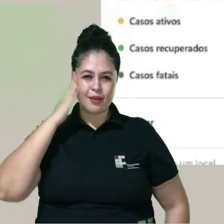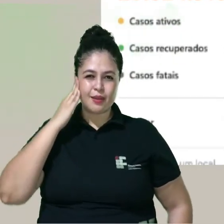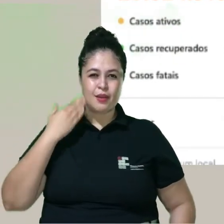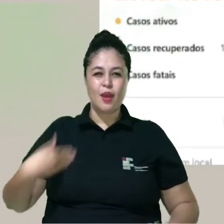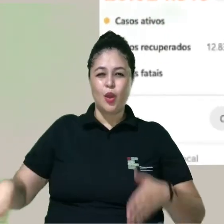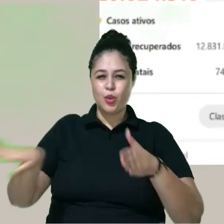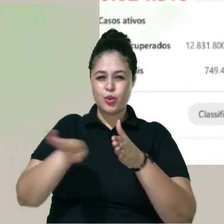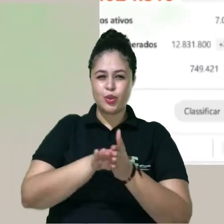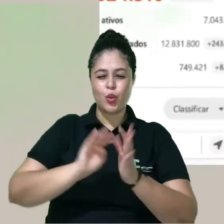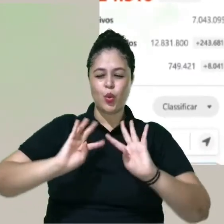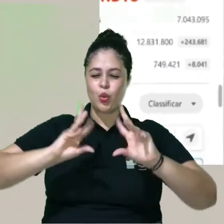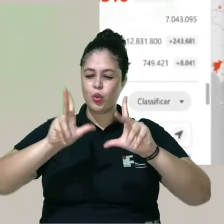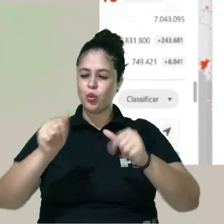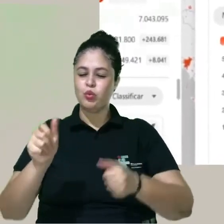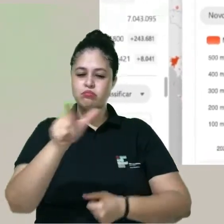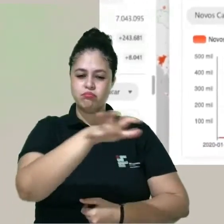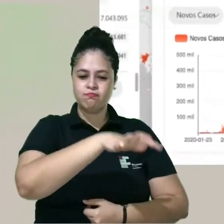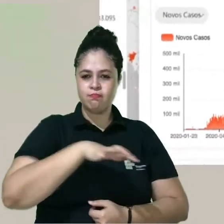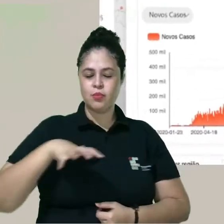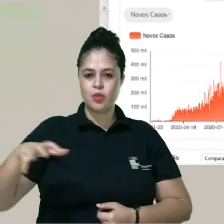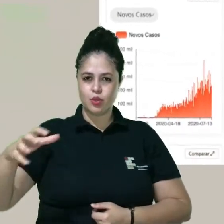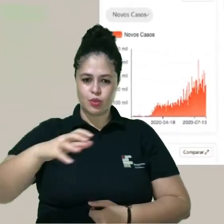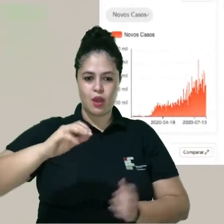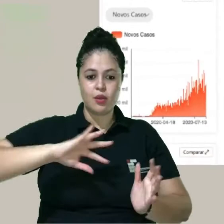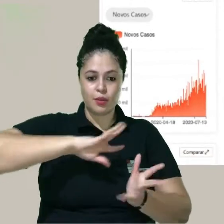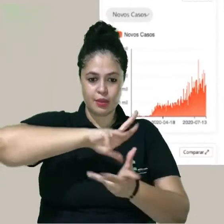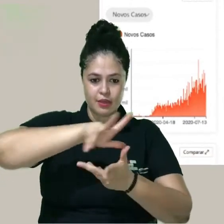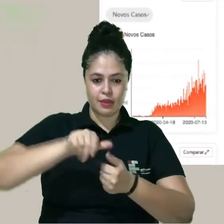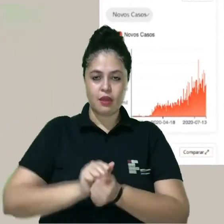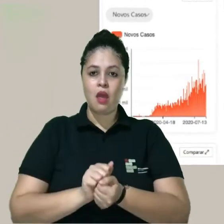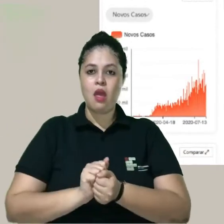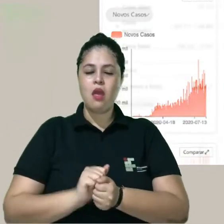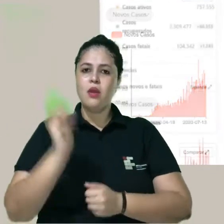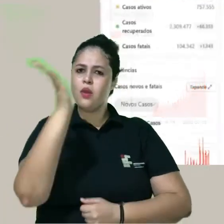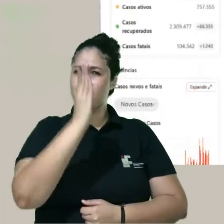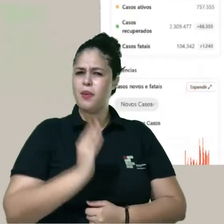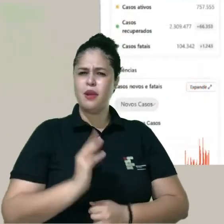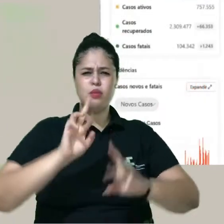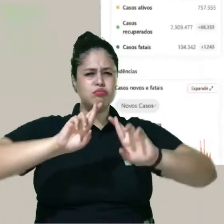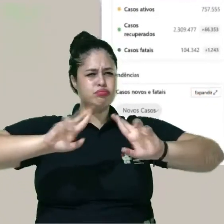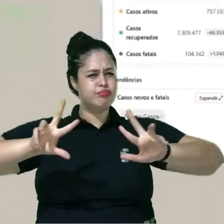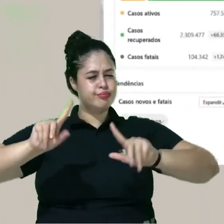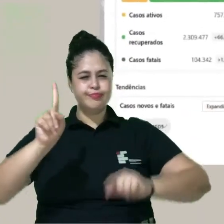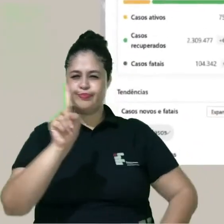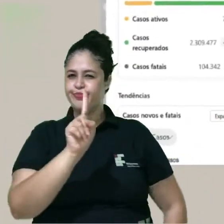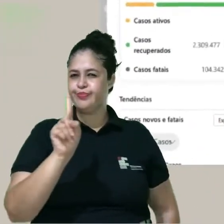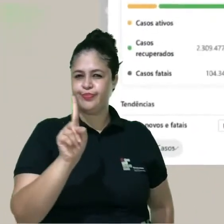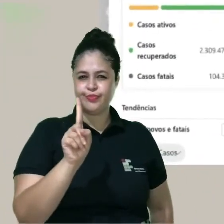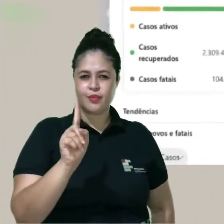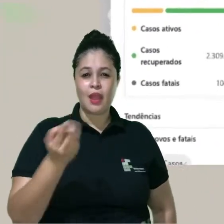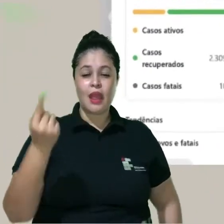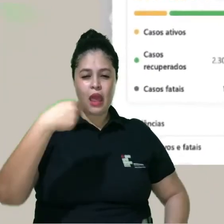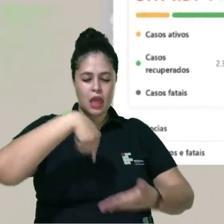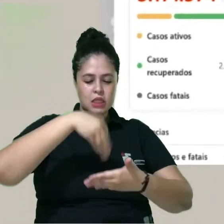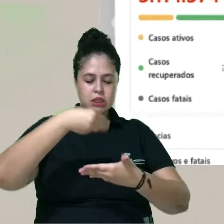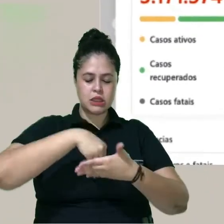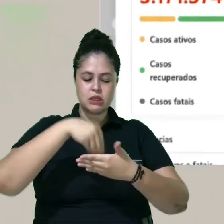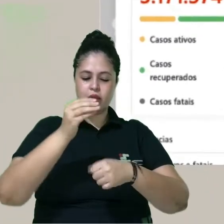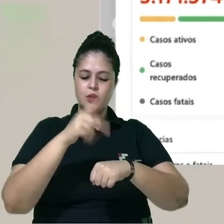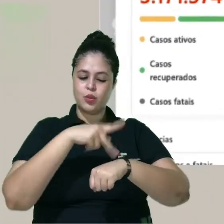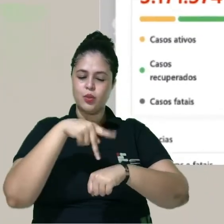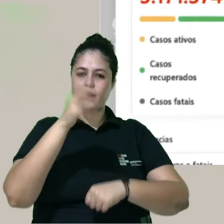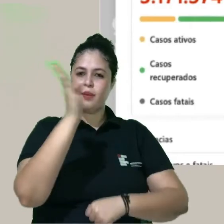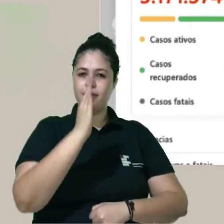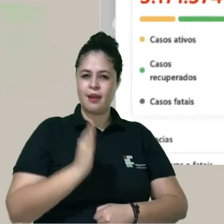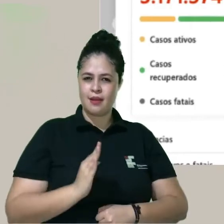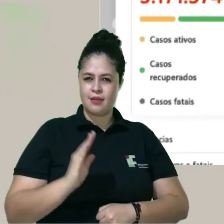atingiu todas as regiões do planeta e o Brasil não é diferente. No Brasil, a